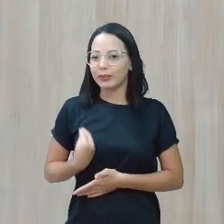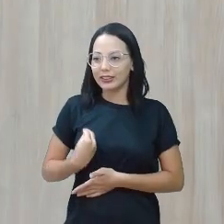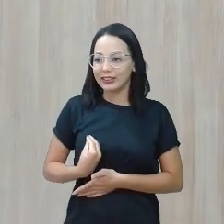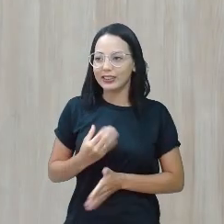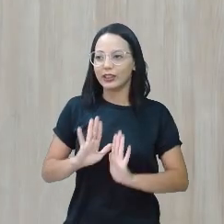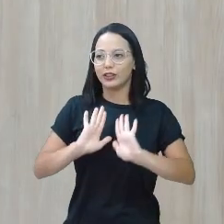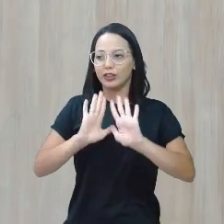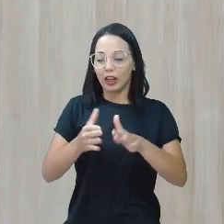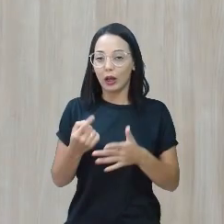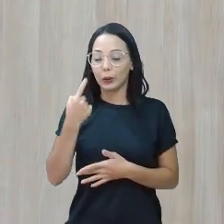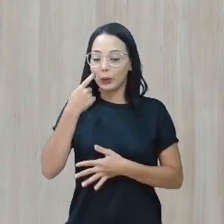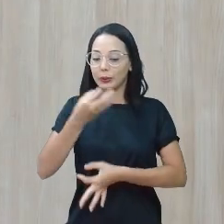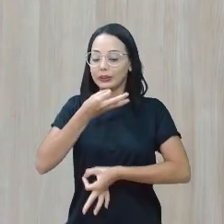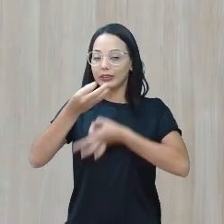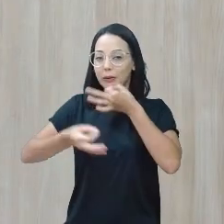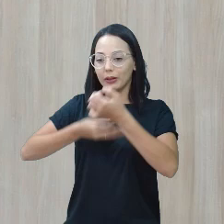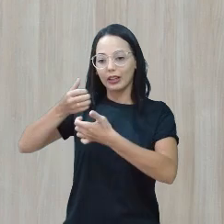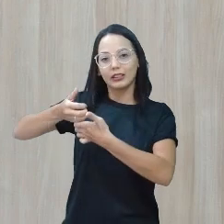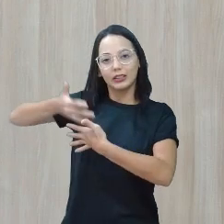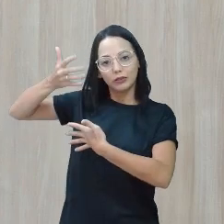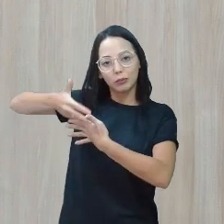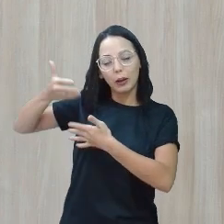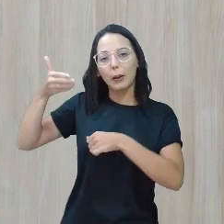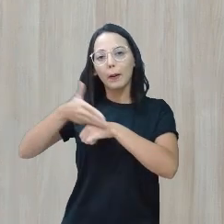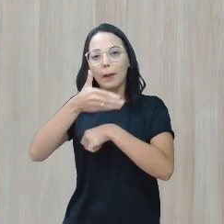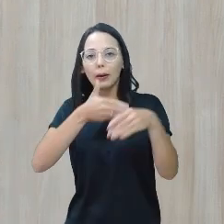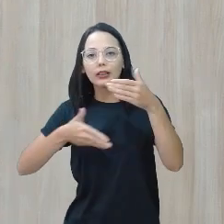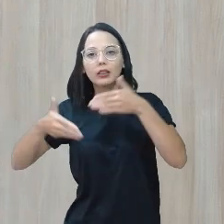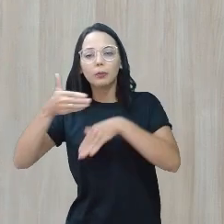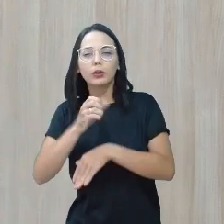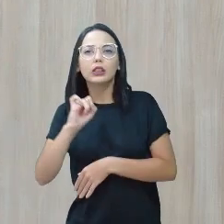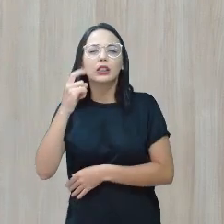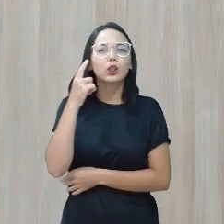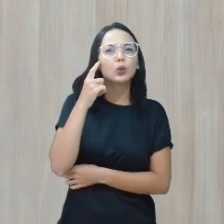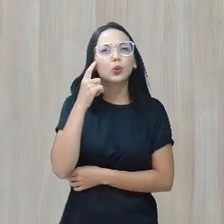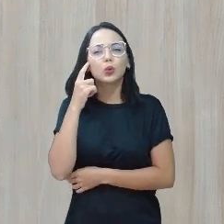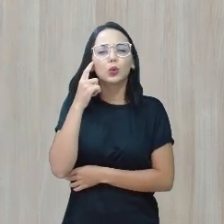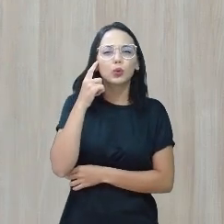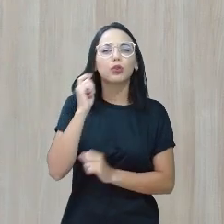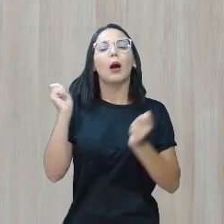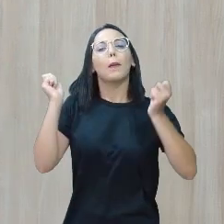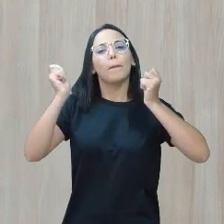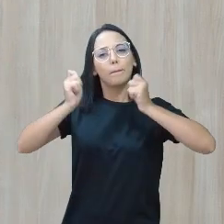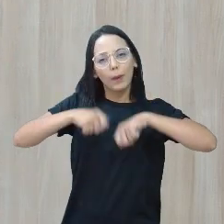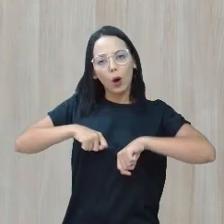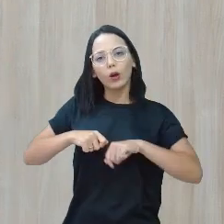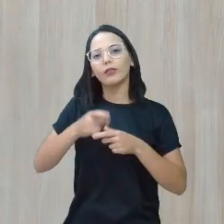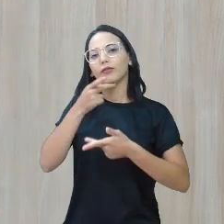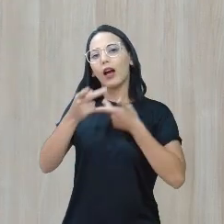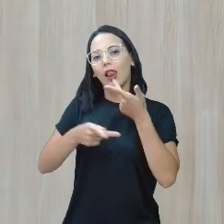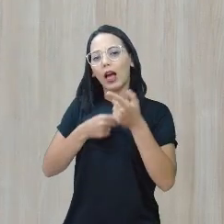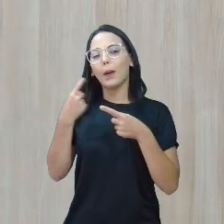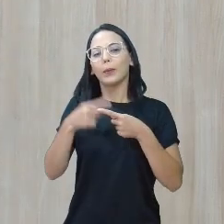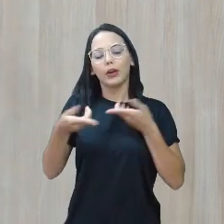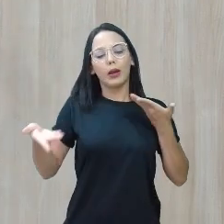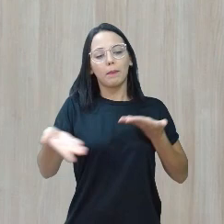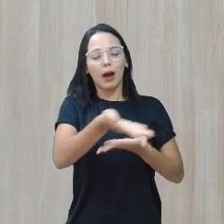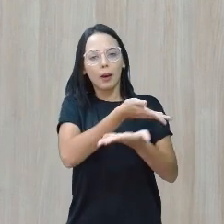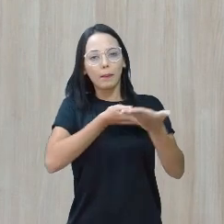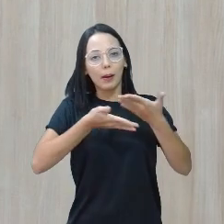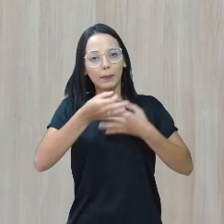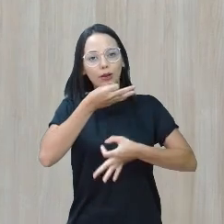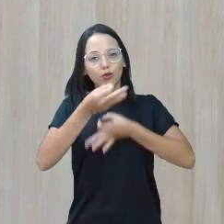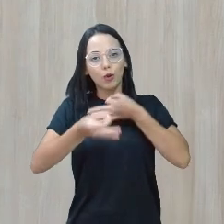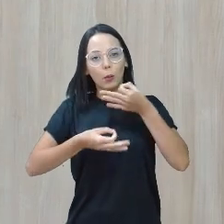aí ligadinha no aplicativo, participando. Se tiver dúvida, pessoal, pode colocar que Nádia já vai interagir aqui junto com a gente e trazer os comentários